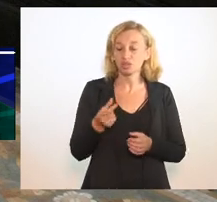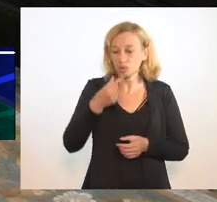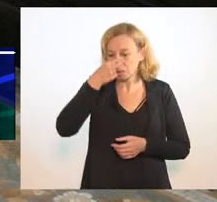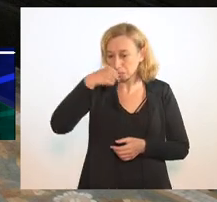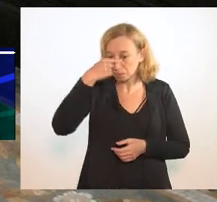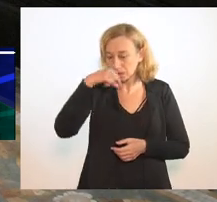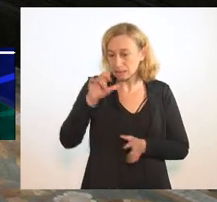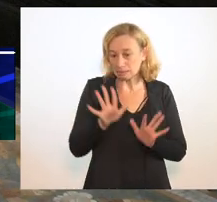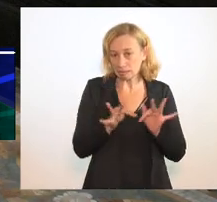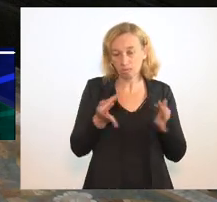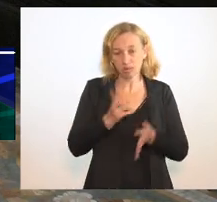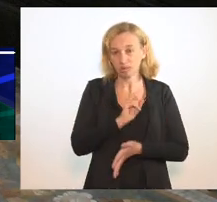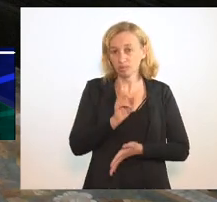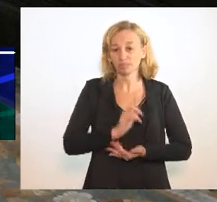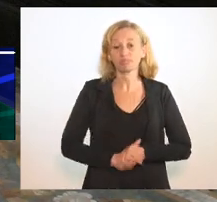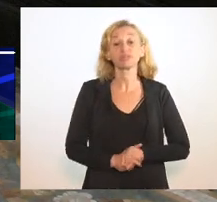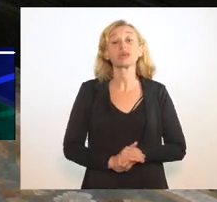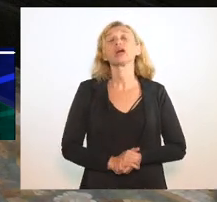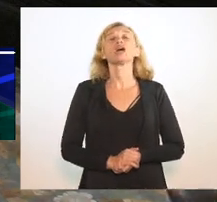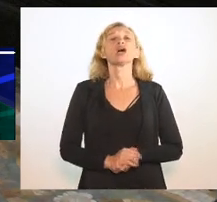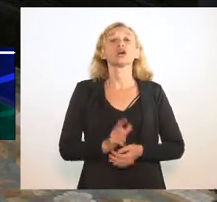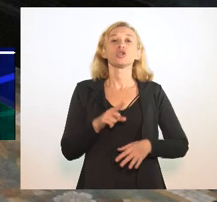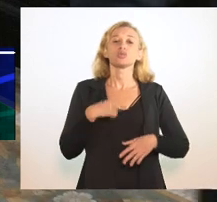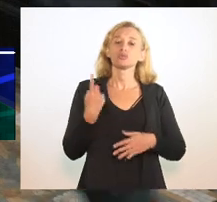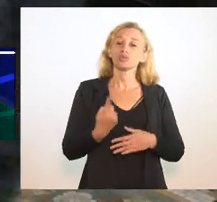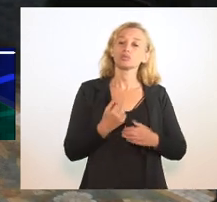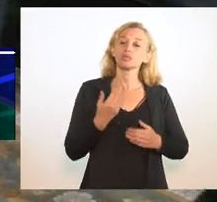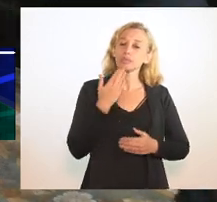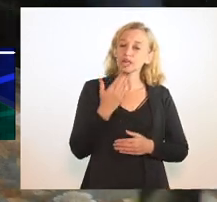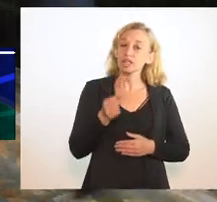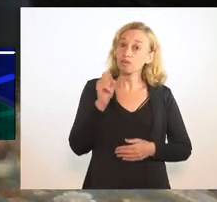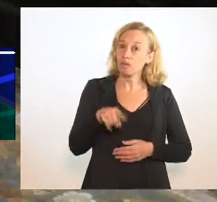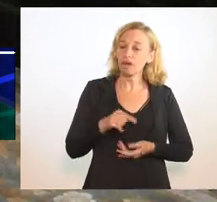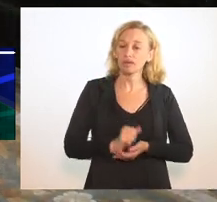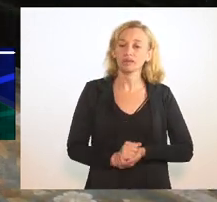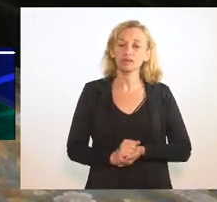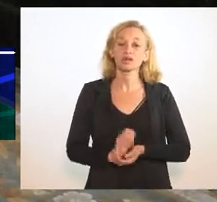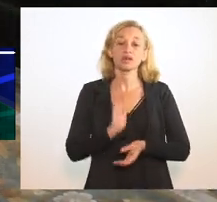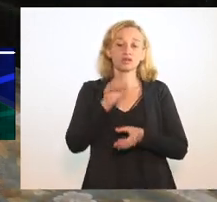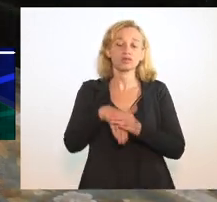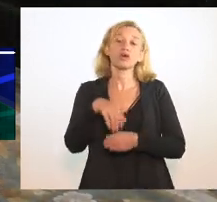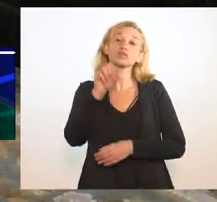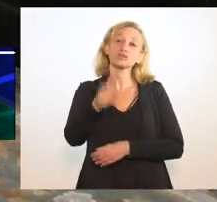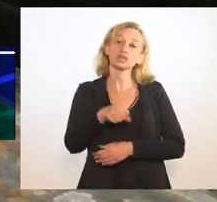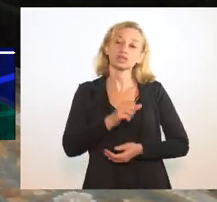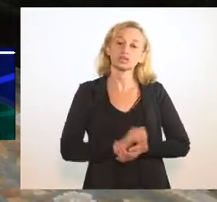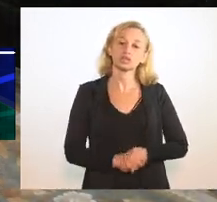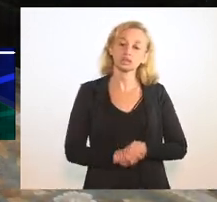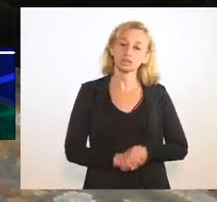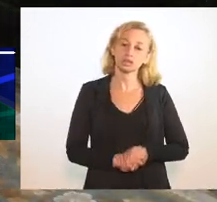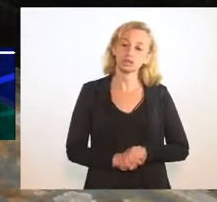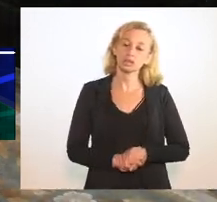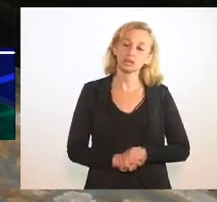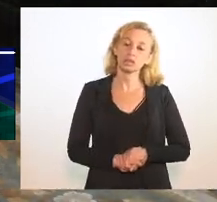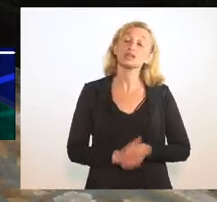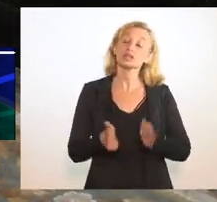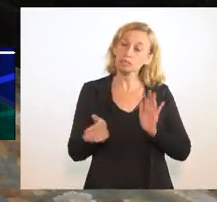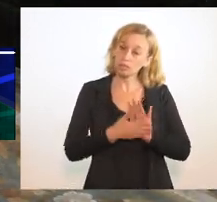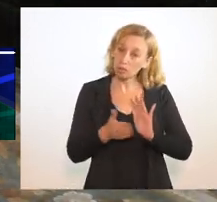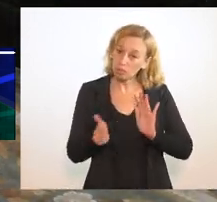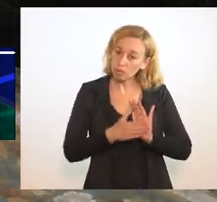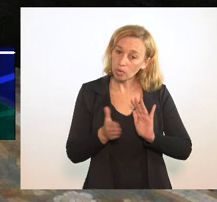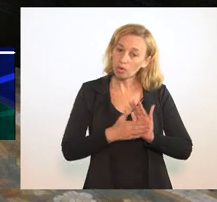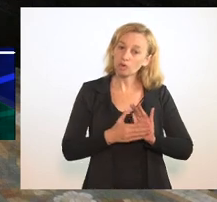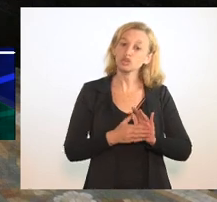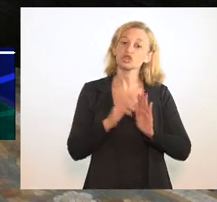gripezinha. Assim, o nosso encaminhamento é pelo voto sim a essa proposta de